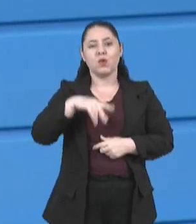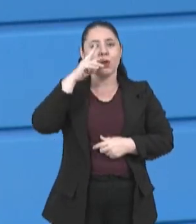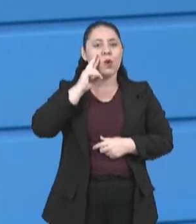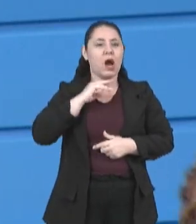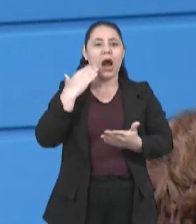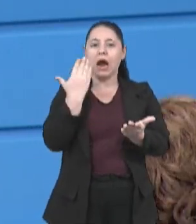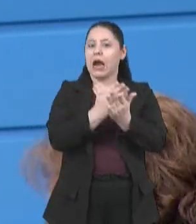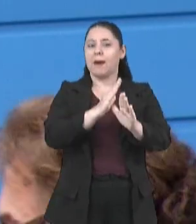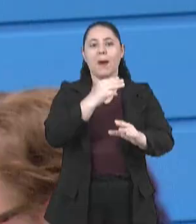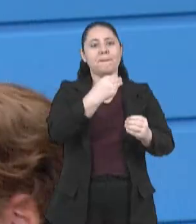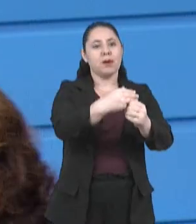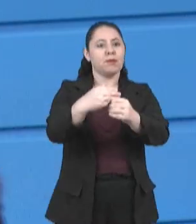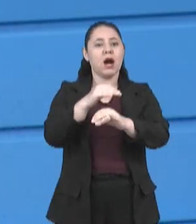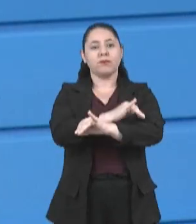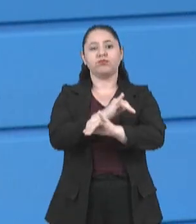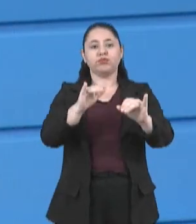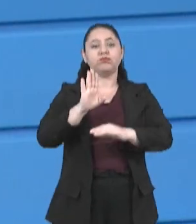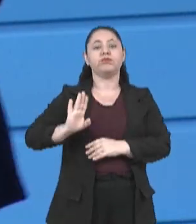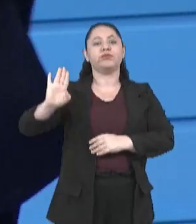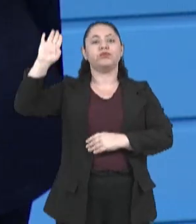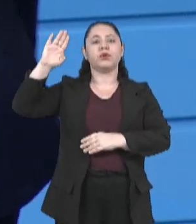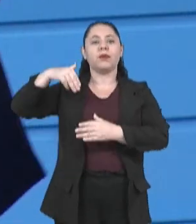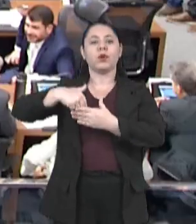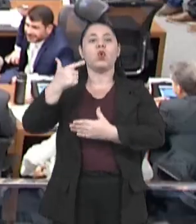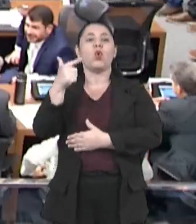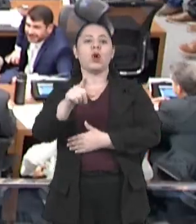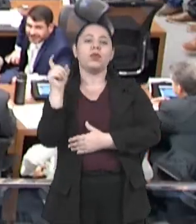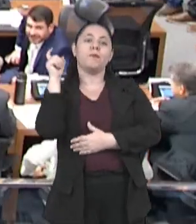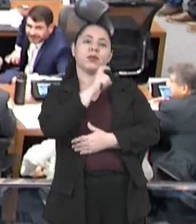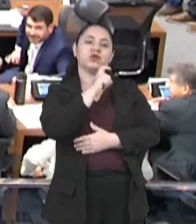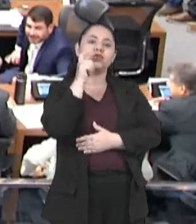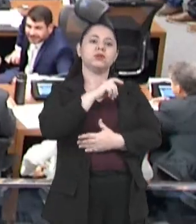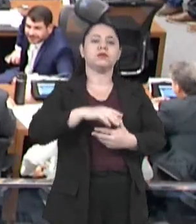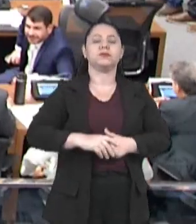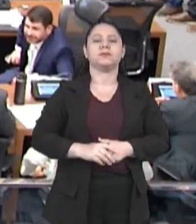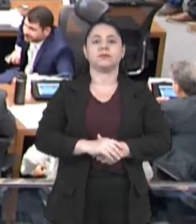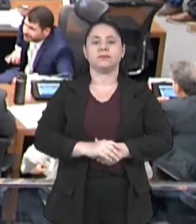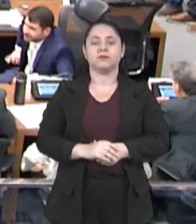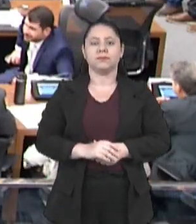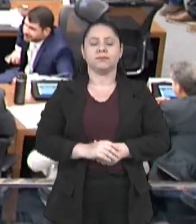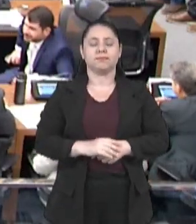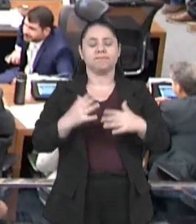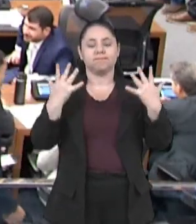modelo municipalista anunciado na sua eleição. Mais uma mentira.